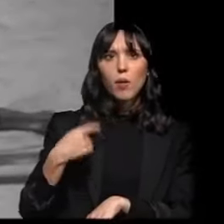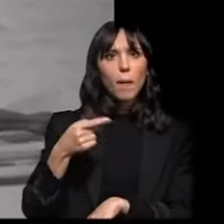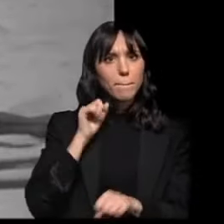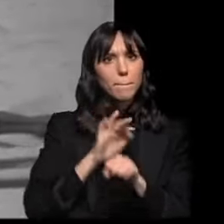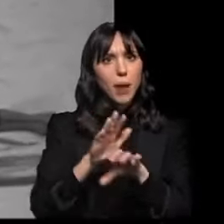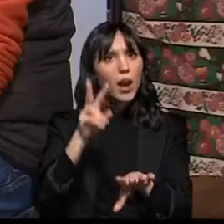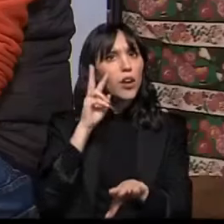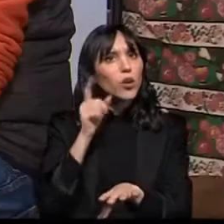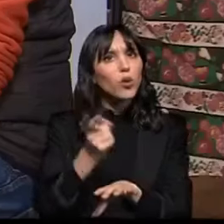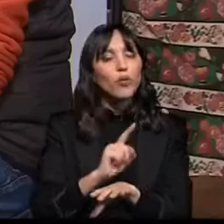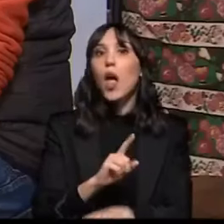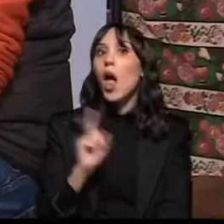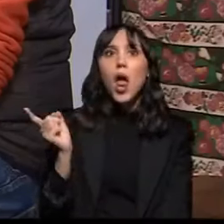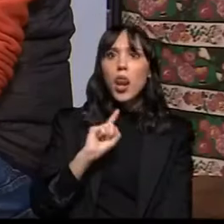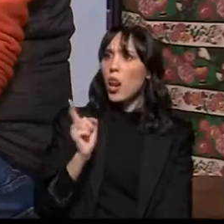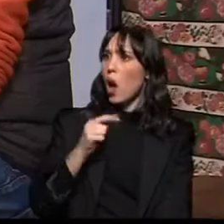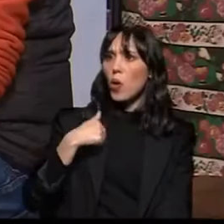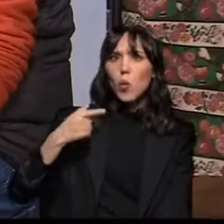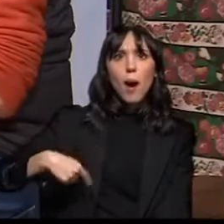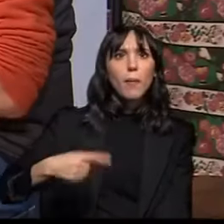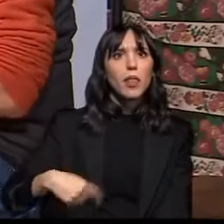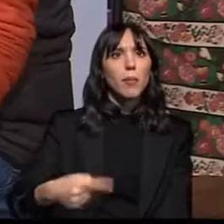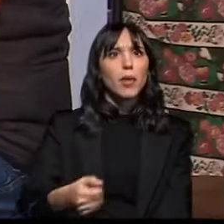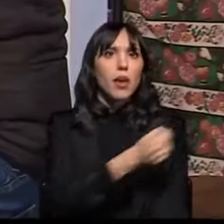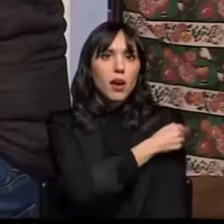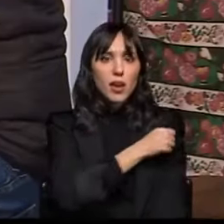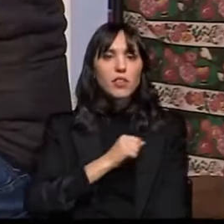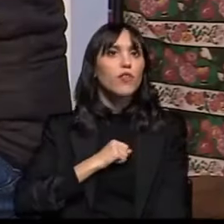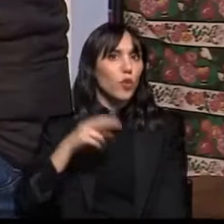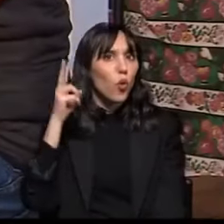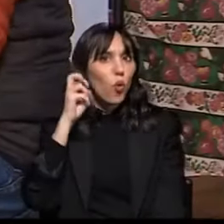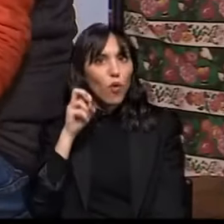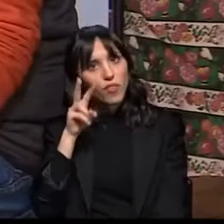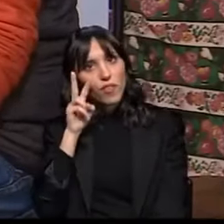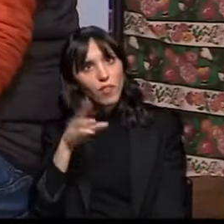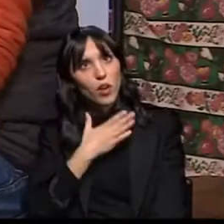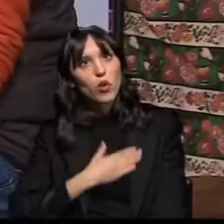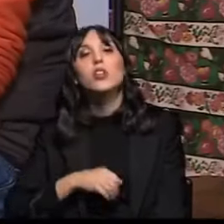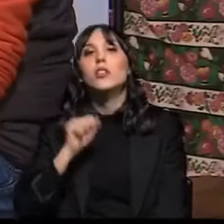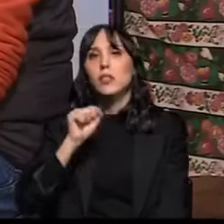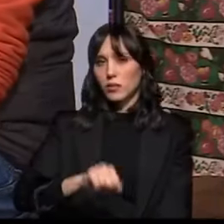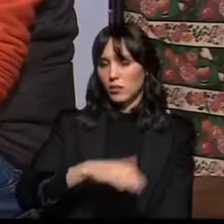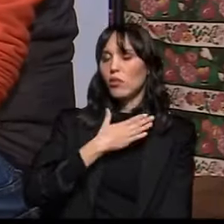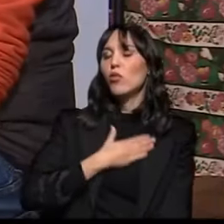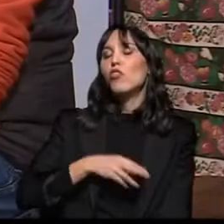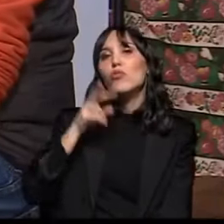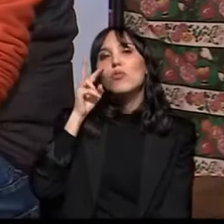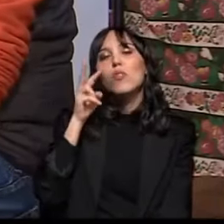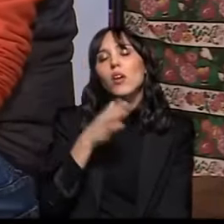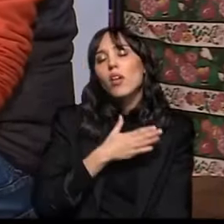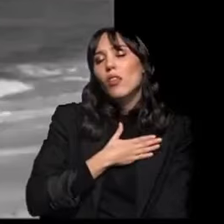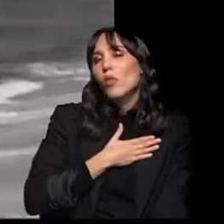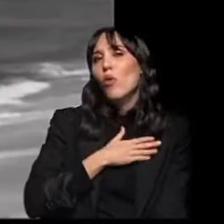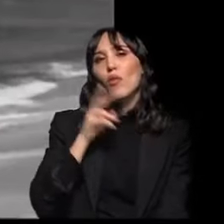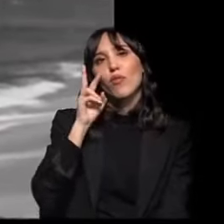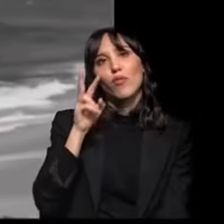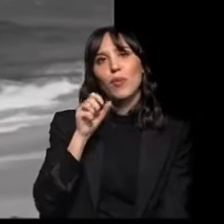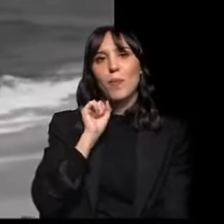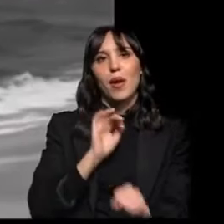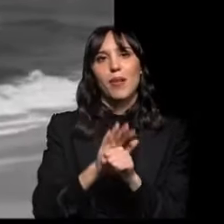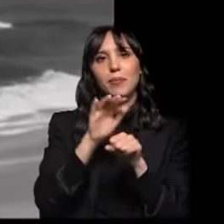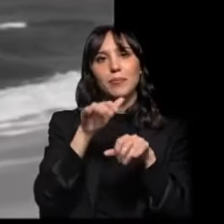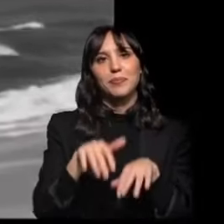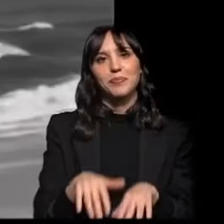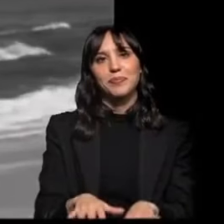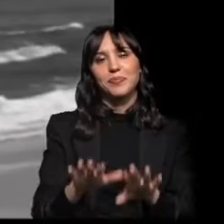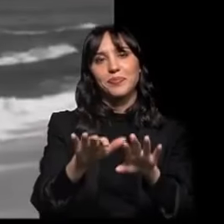mar. Na minha casa ouço o mar. Mas ouve e gosta de o ver? Gosto de o ver, adoro ver o mar.